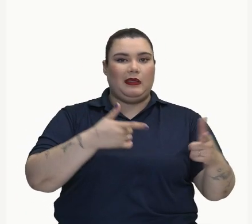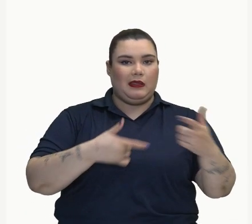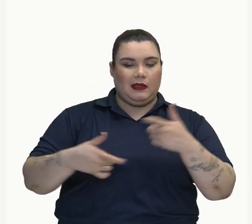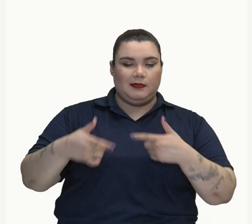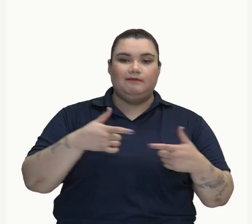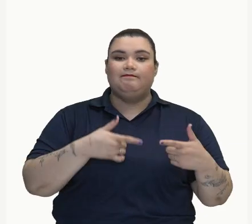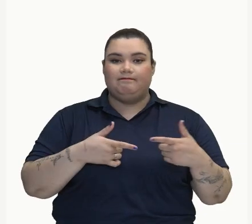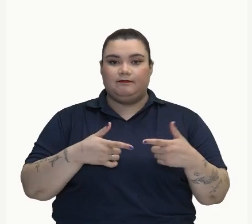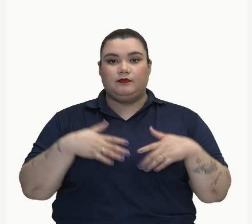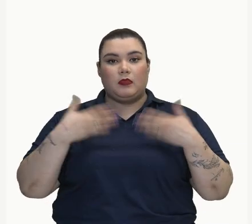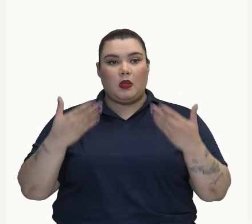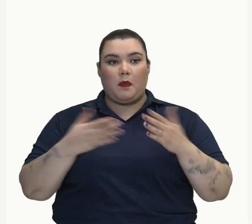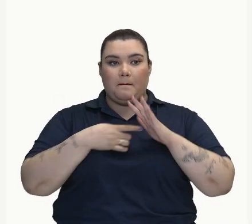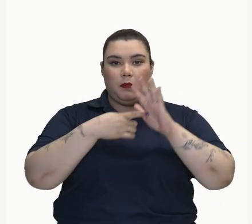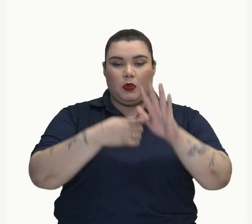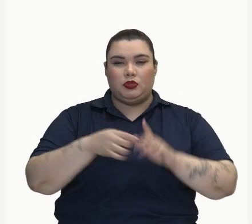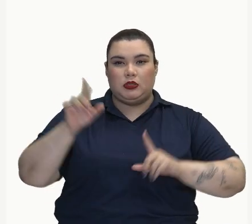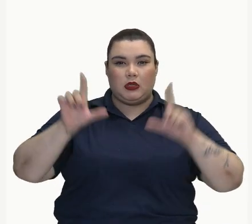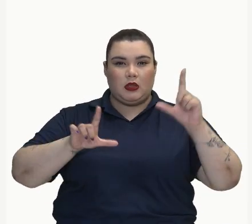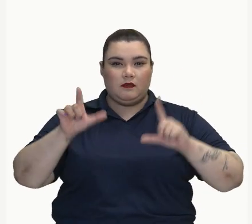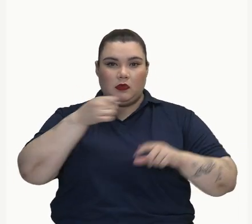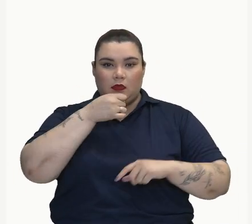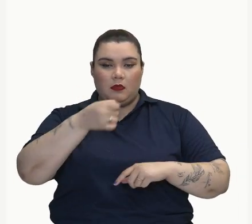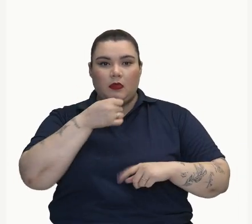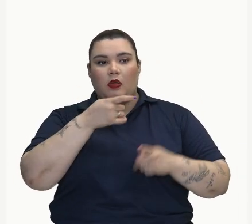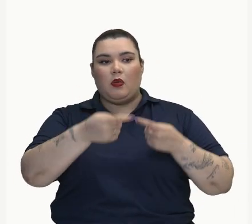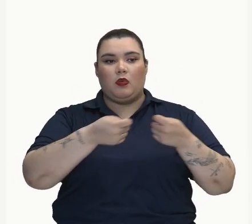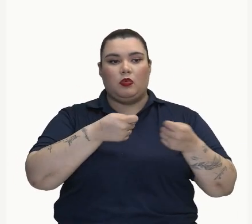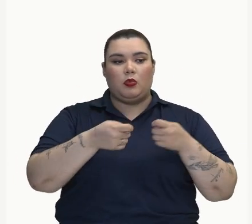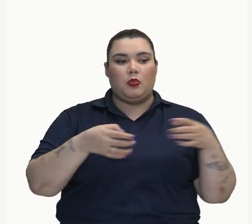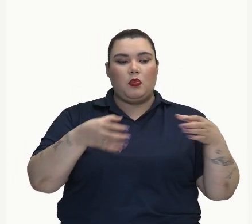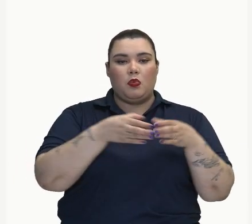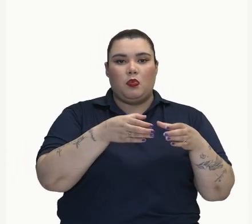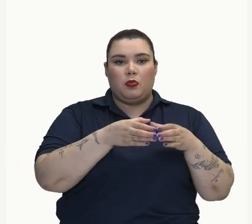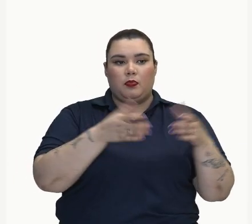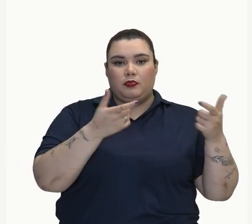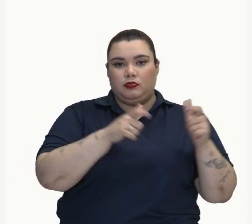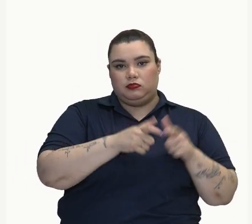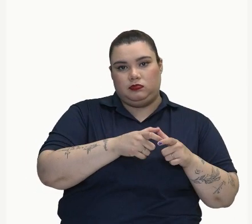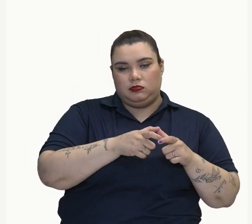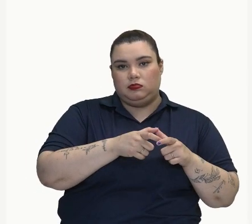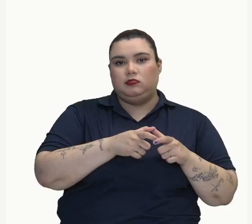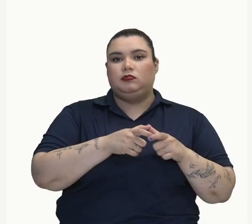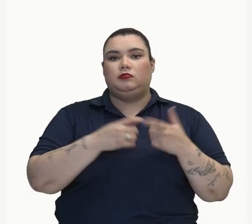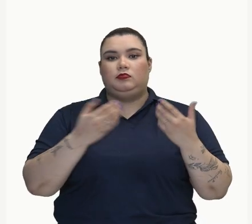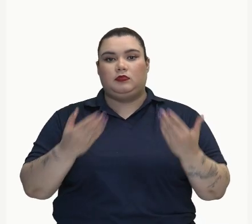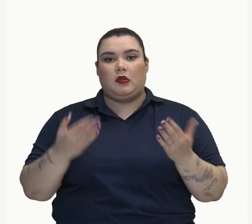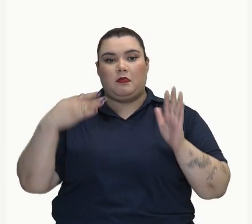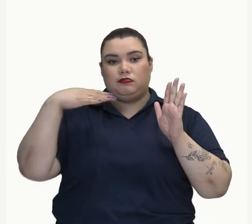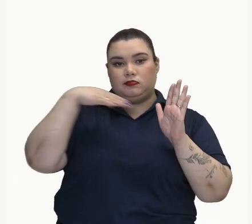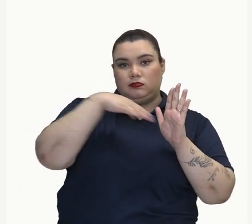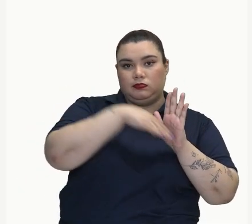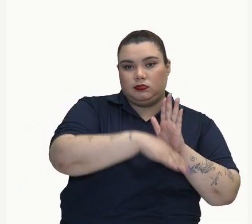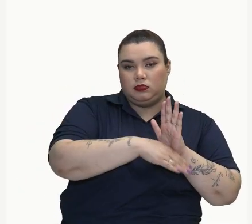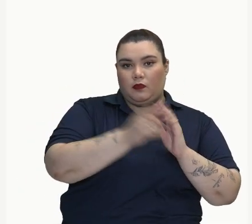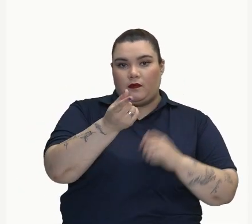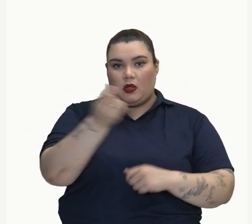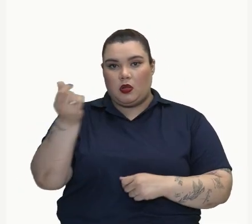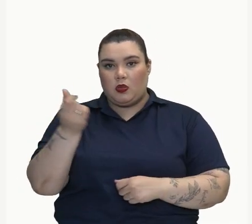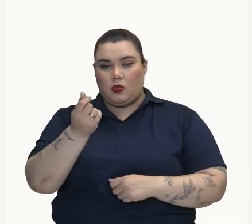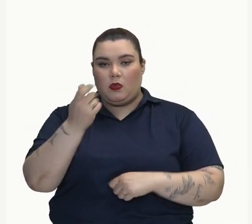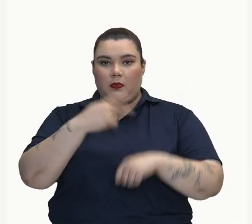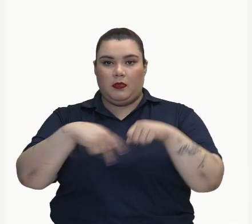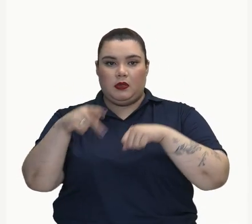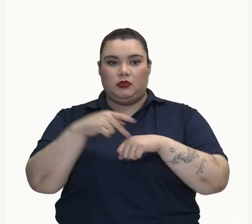o que aparece na mídia muitas vezes é controlado por poucos grupos e uma queda na bolsa de valores em um país pode afetar milhares